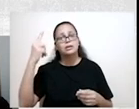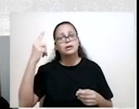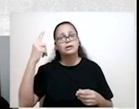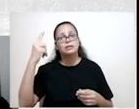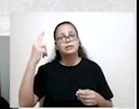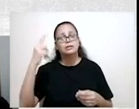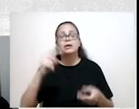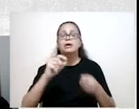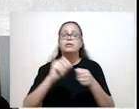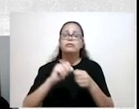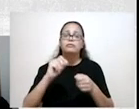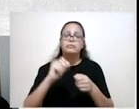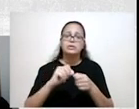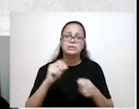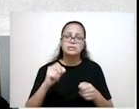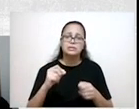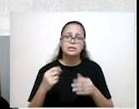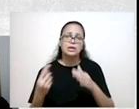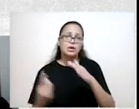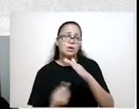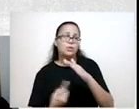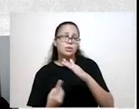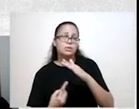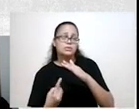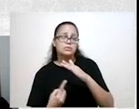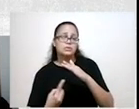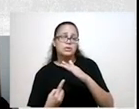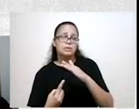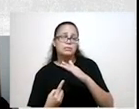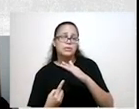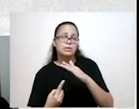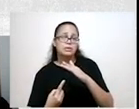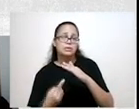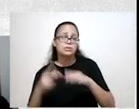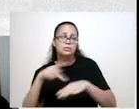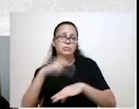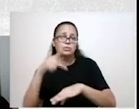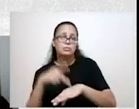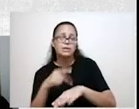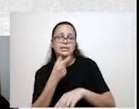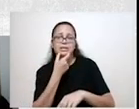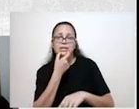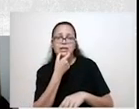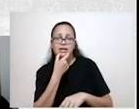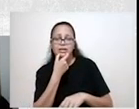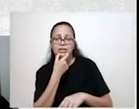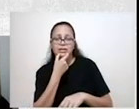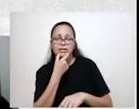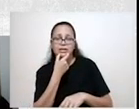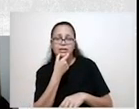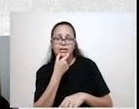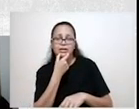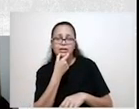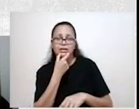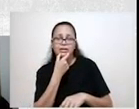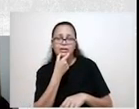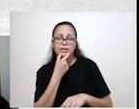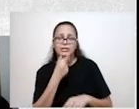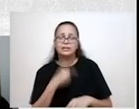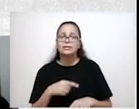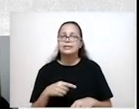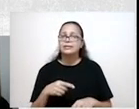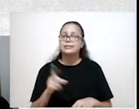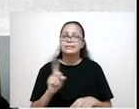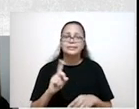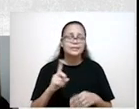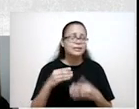era fazer um isolamento à Inglaterra. Como era uma ilha, se eles não permitissem que nada chegasse